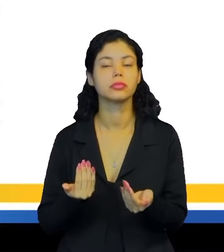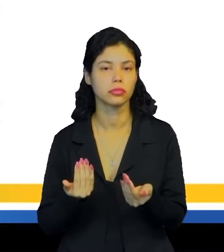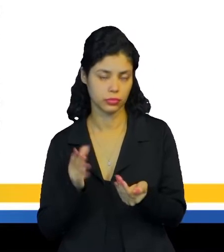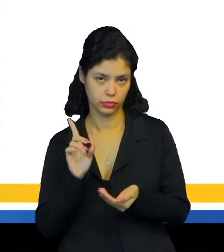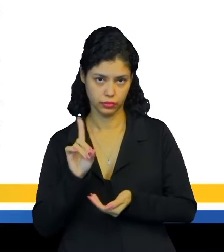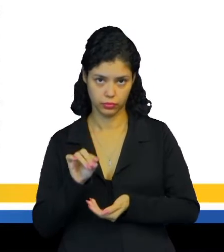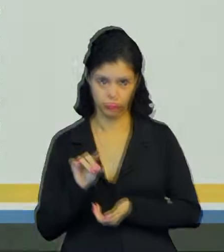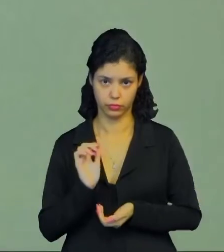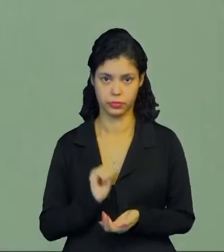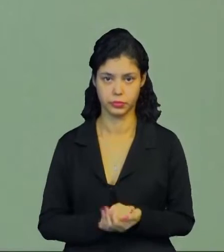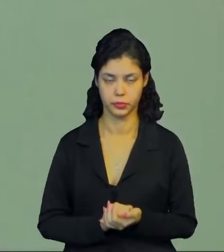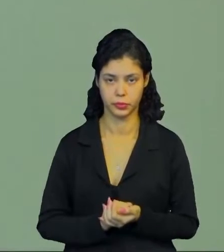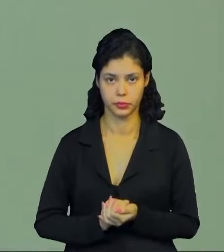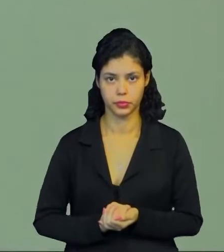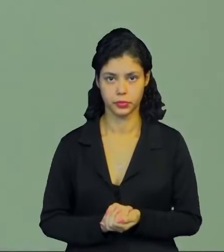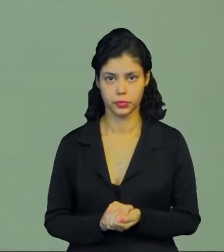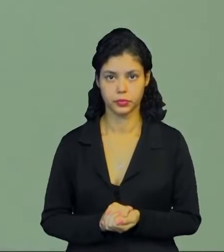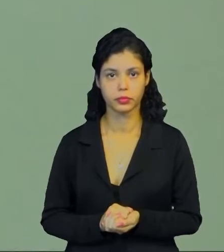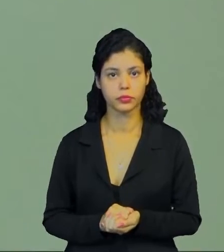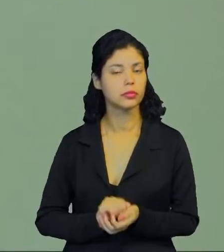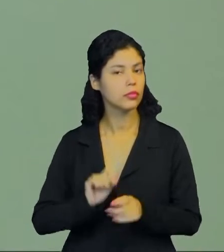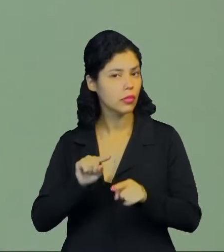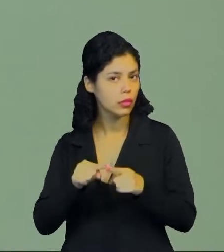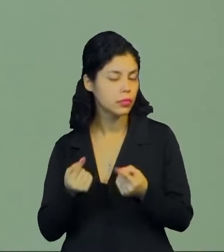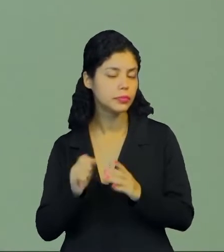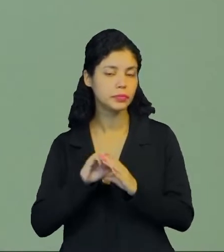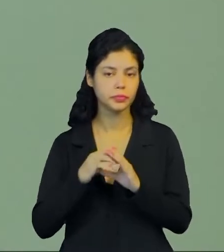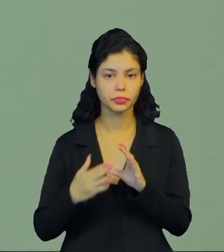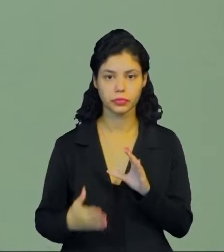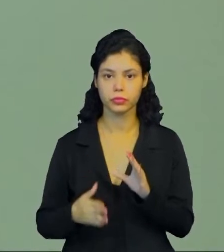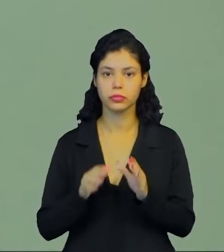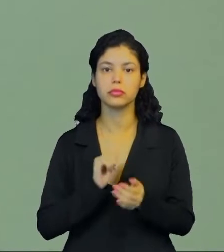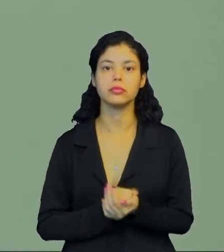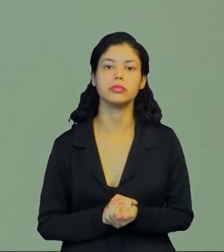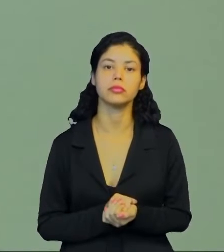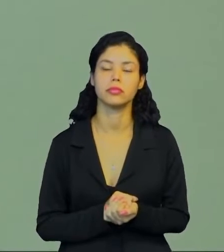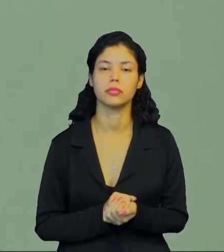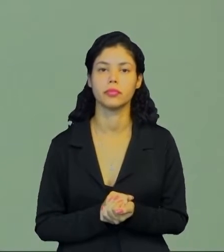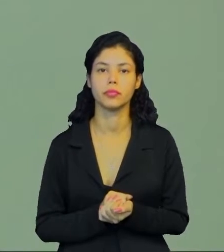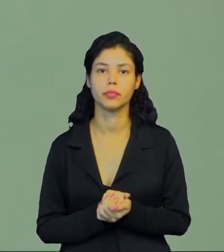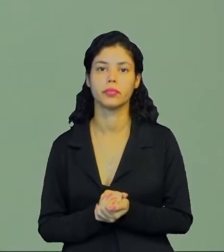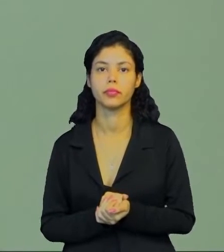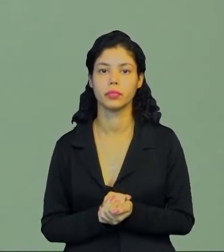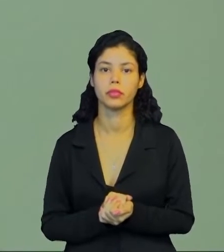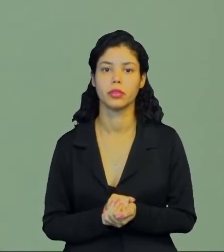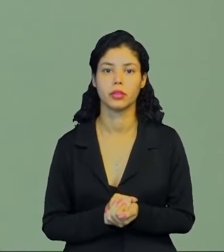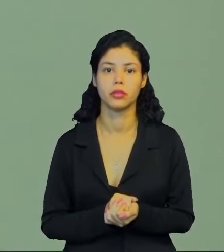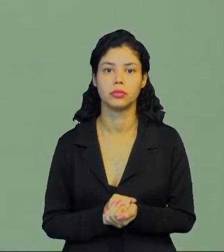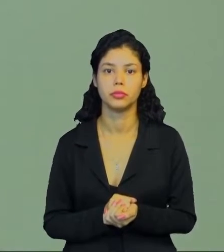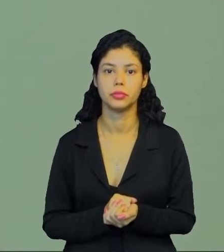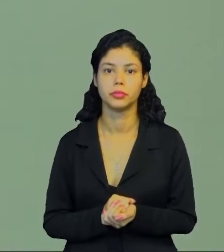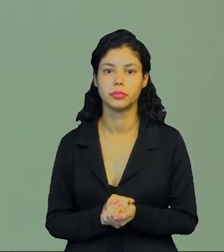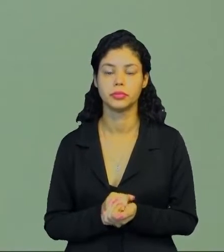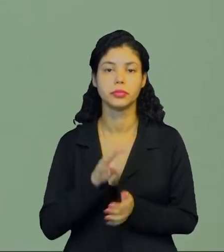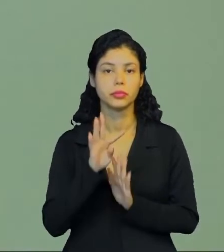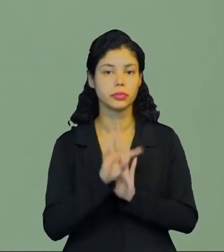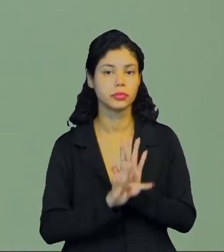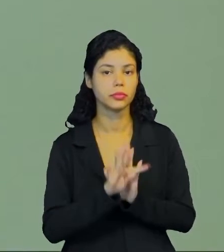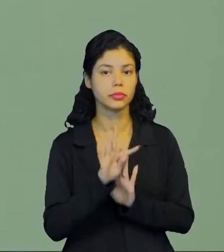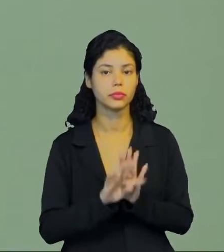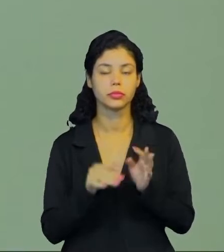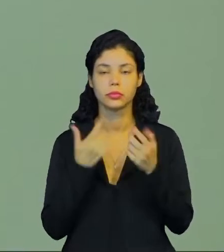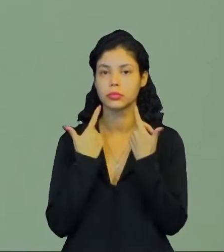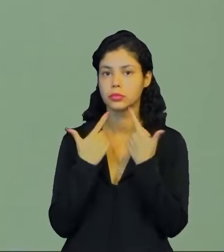ela é, né? Então, mais uma característica é o texto, né, que é esse texto com